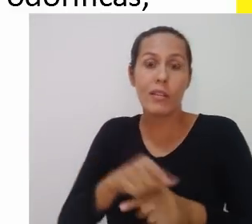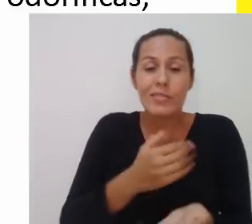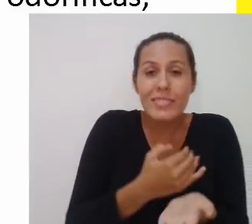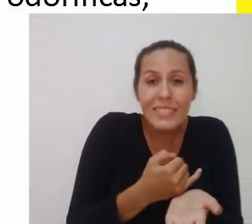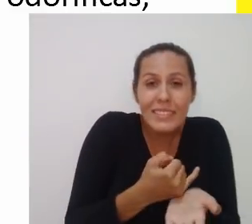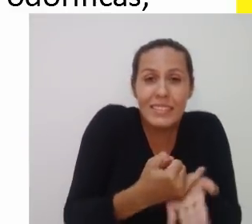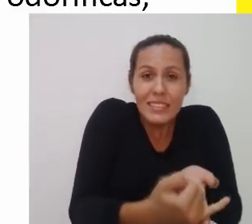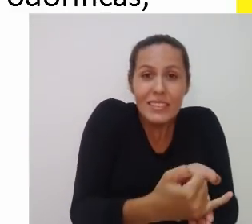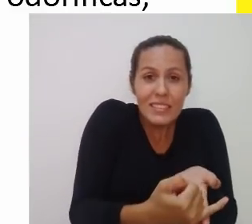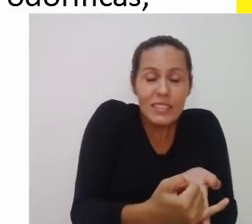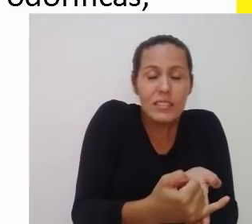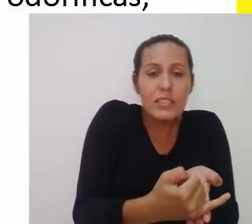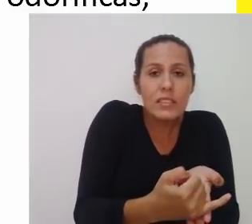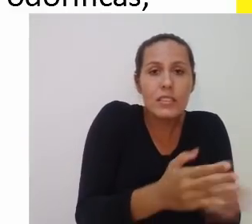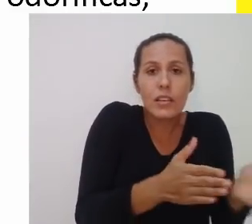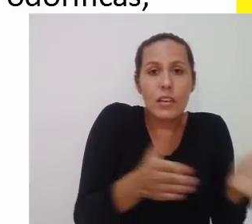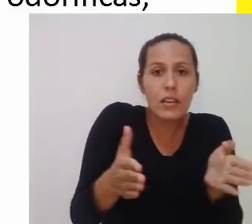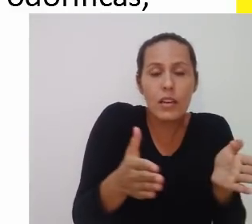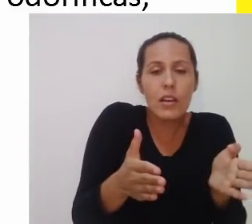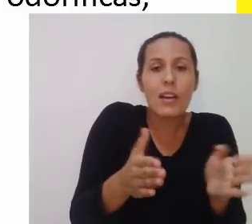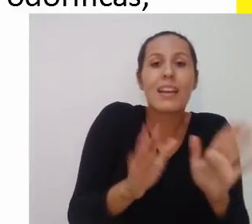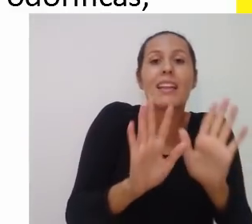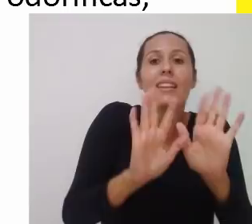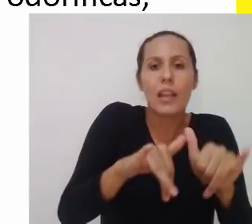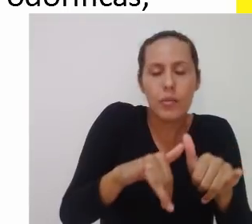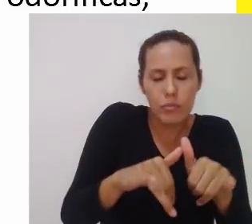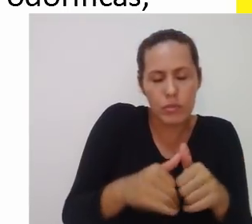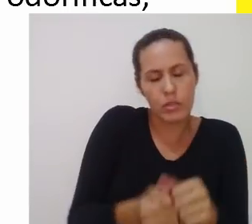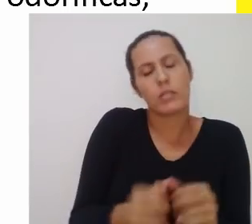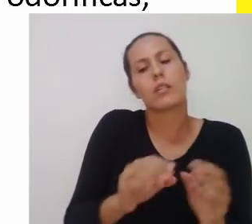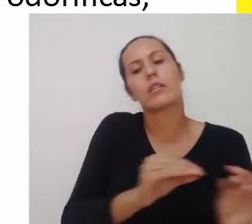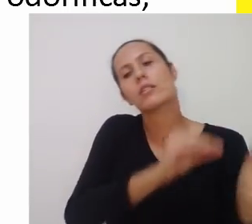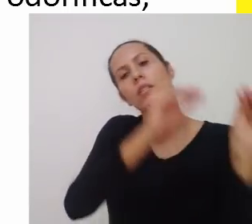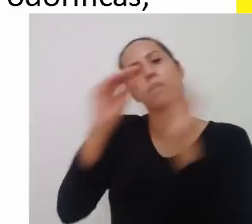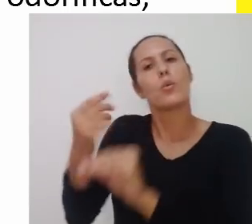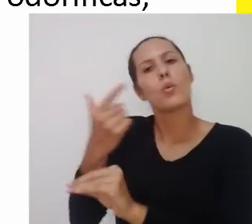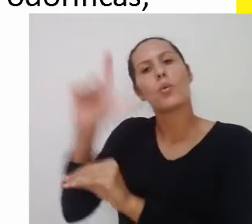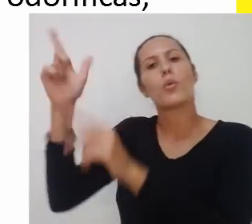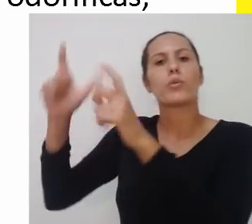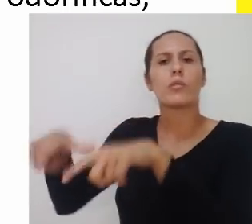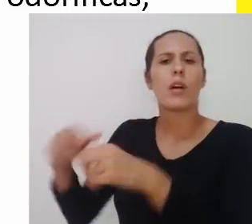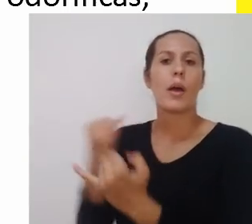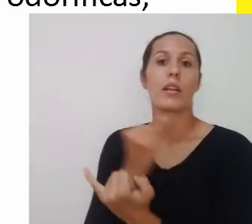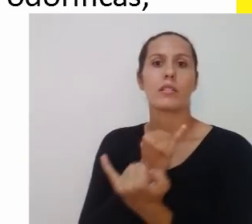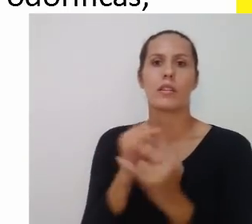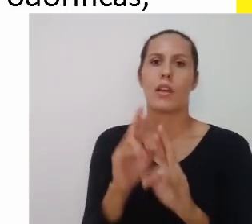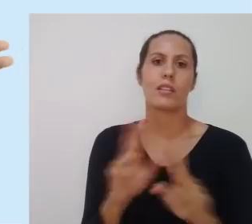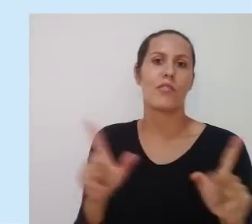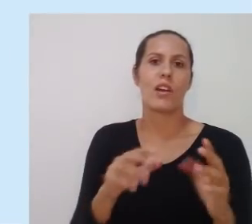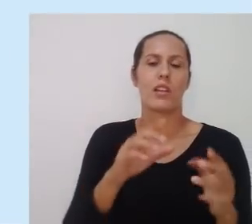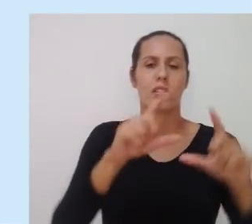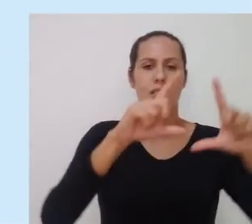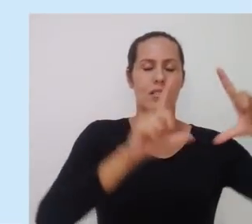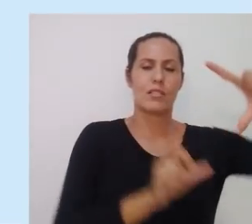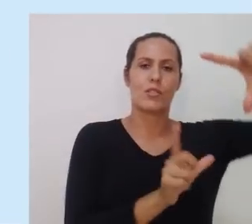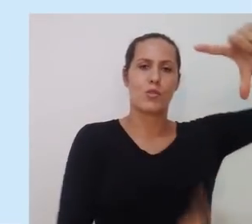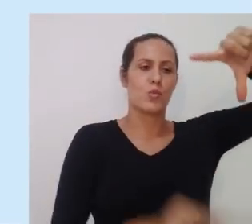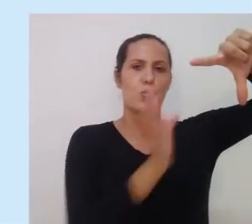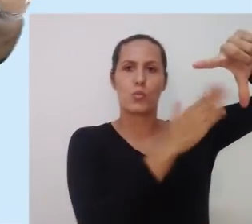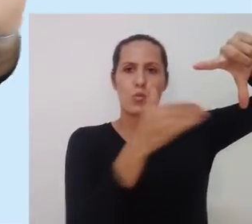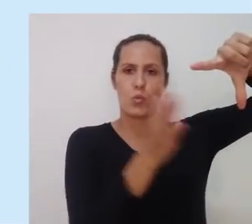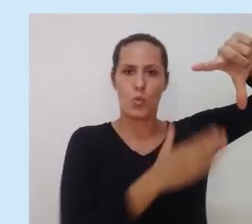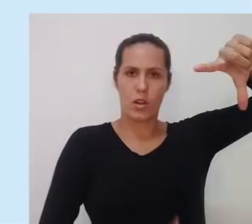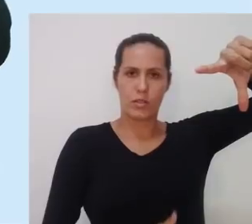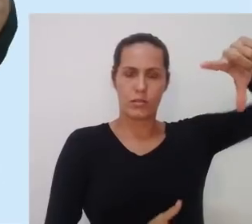outro lugar, mas ela inicia, acaba, para depois iniciar de novo. Então ela é passageira. É diferente de um